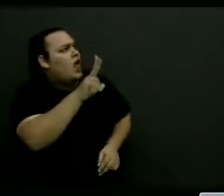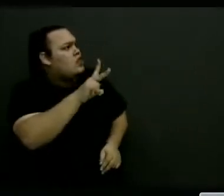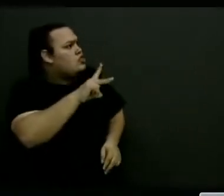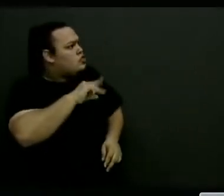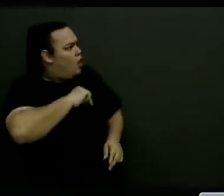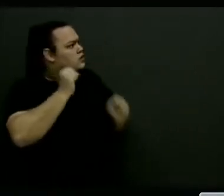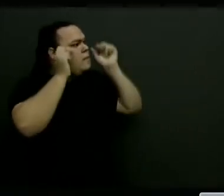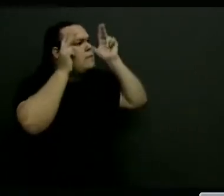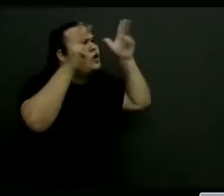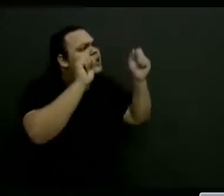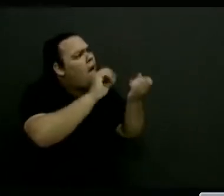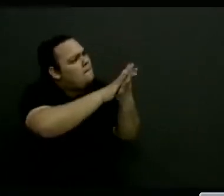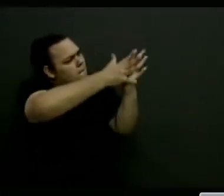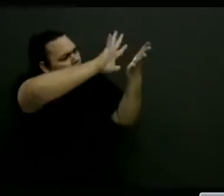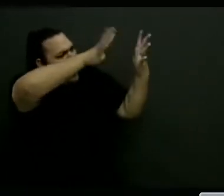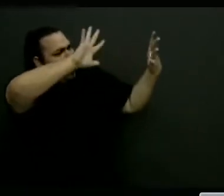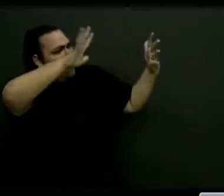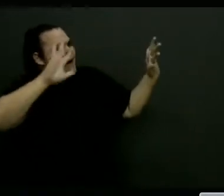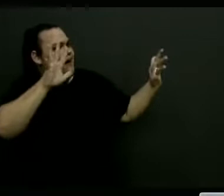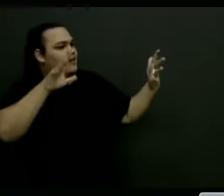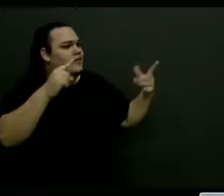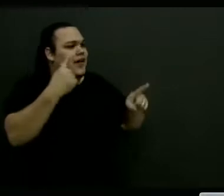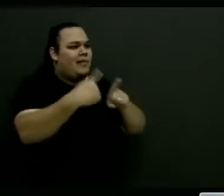e tiveram medo de aproximar-se dele.